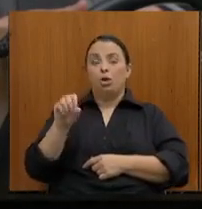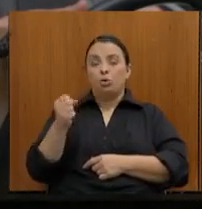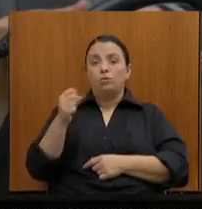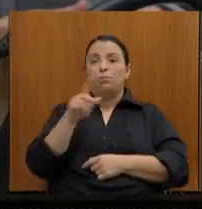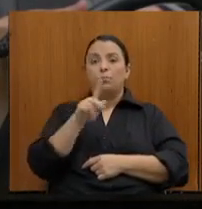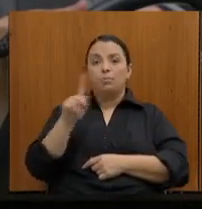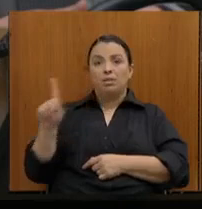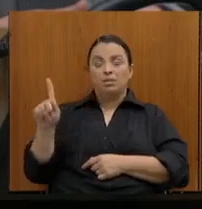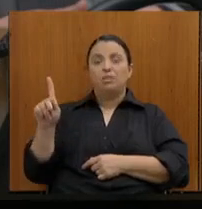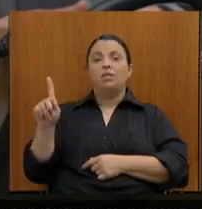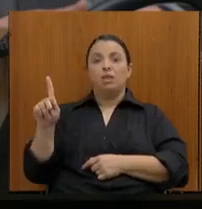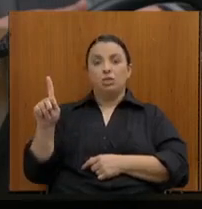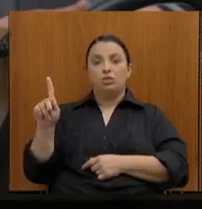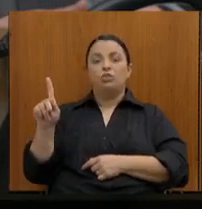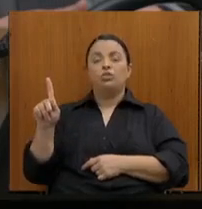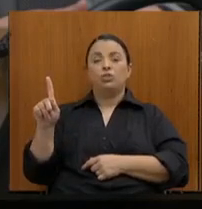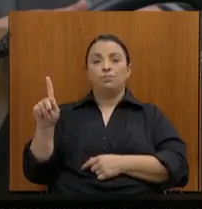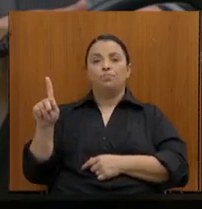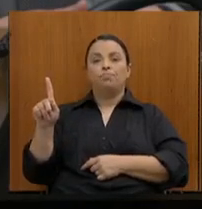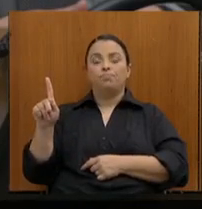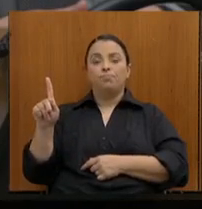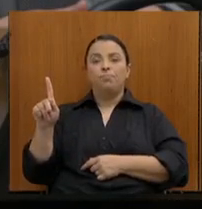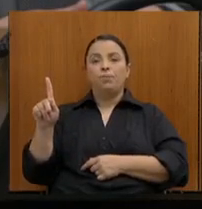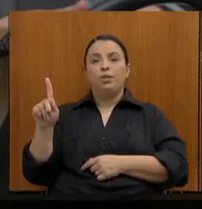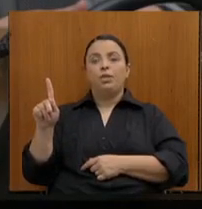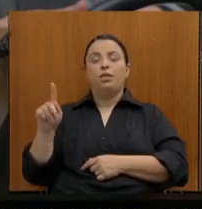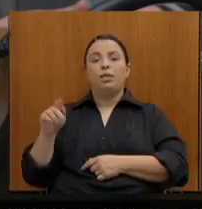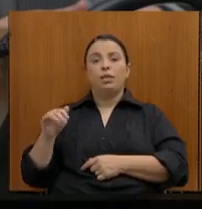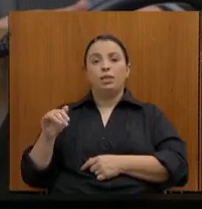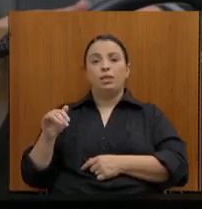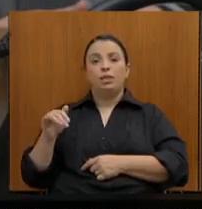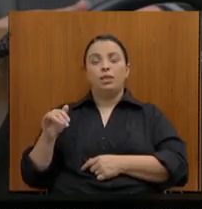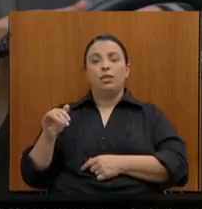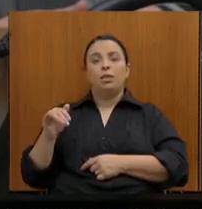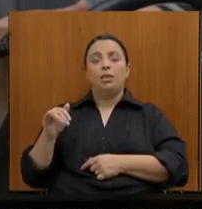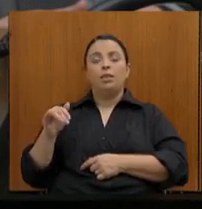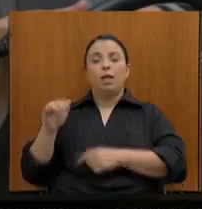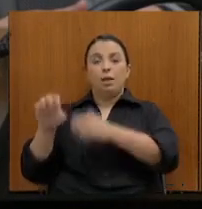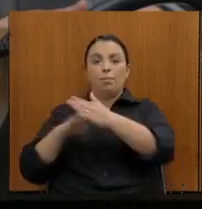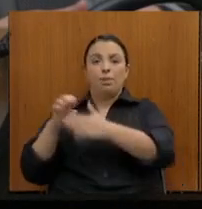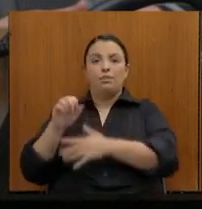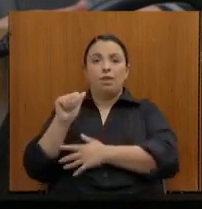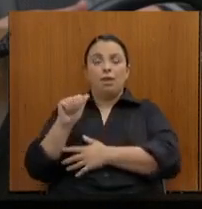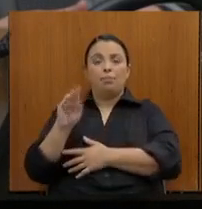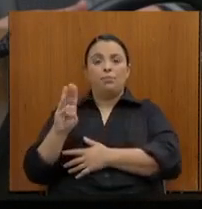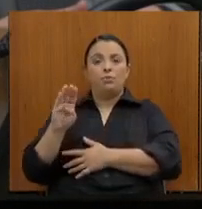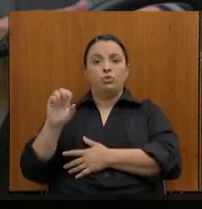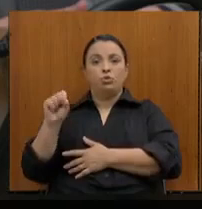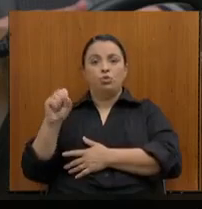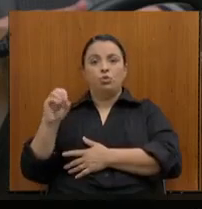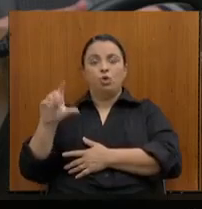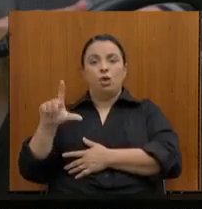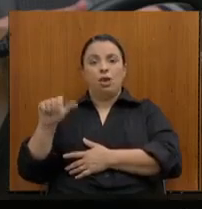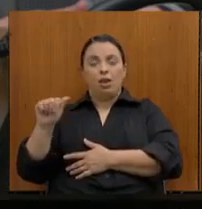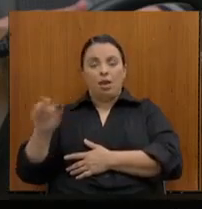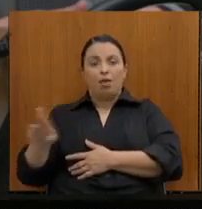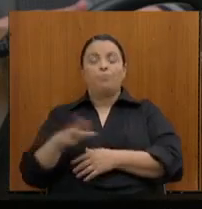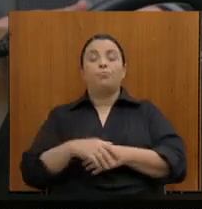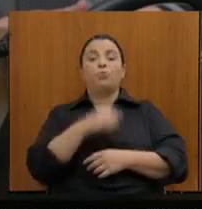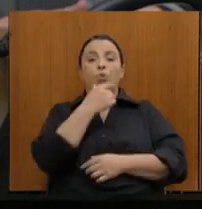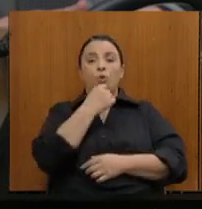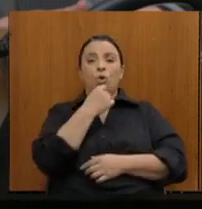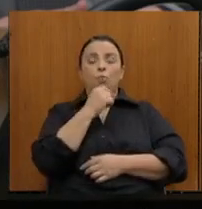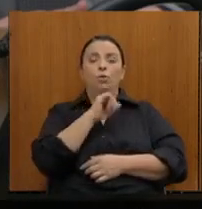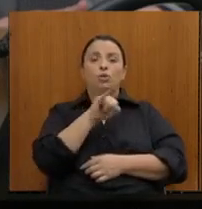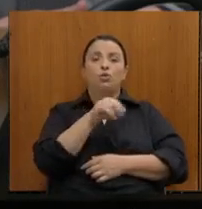apresentando aos presidentes Rodrigues Saboia Nossa amiga adicionar o Jurandir Picanço Julho